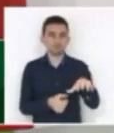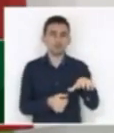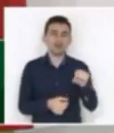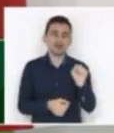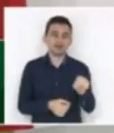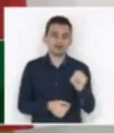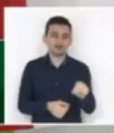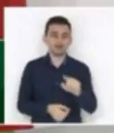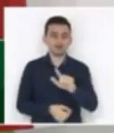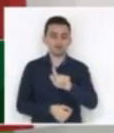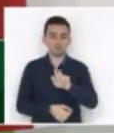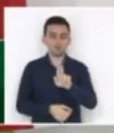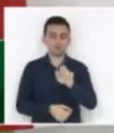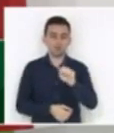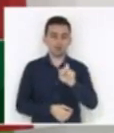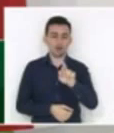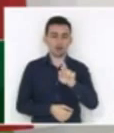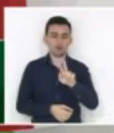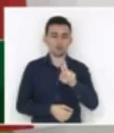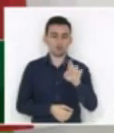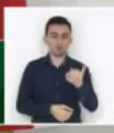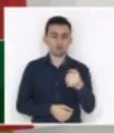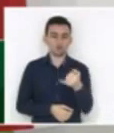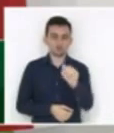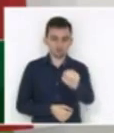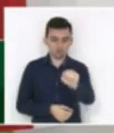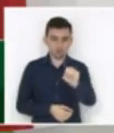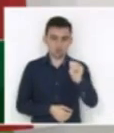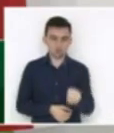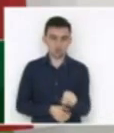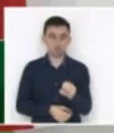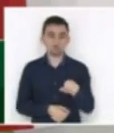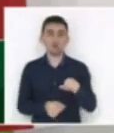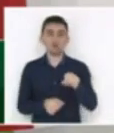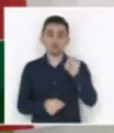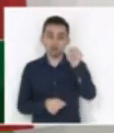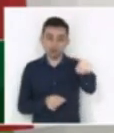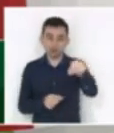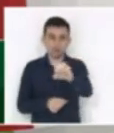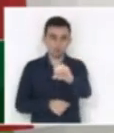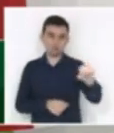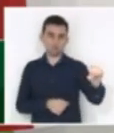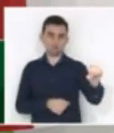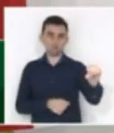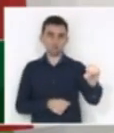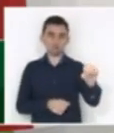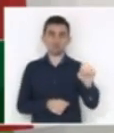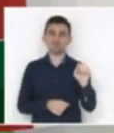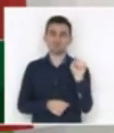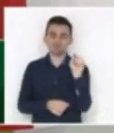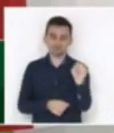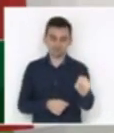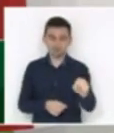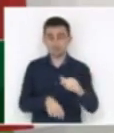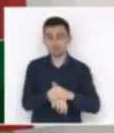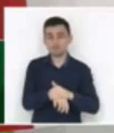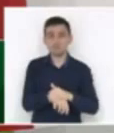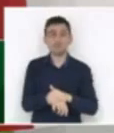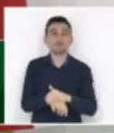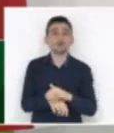justamente no extremo oeste catarinense, que é uma das regiões,